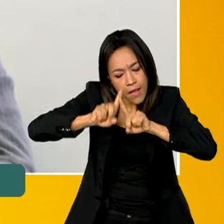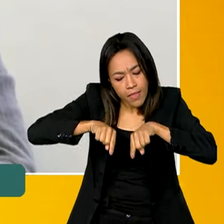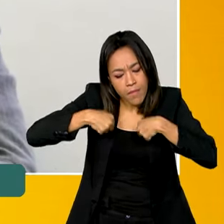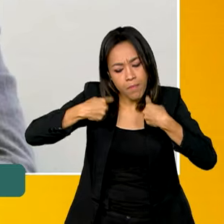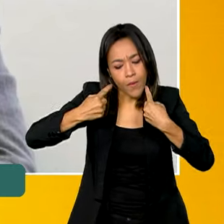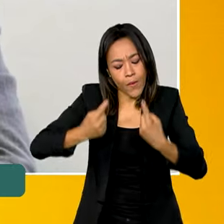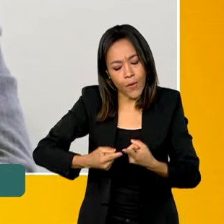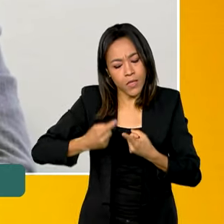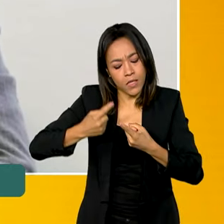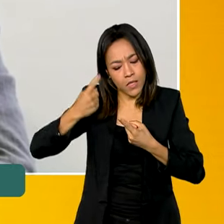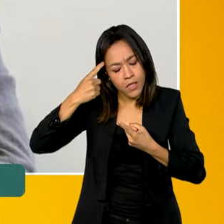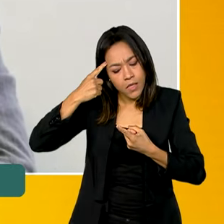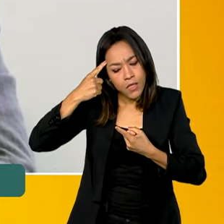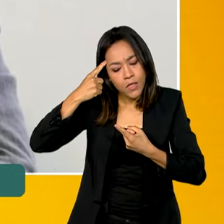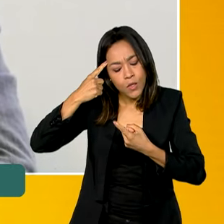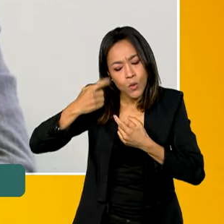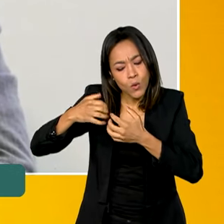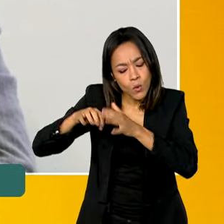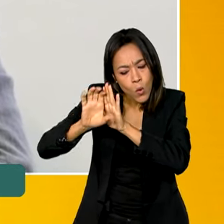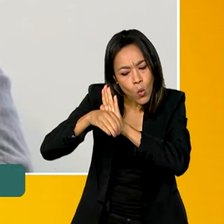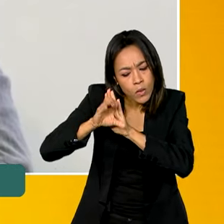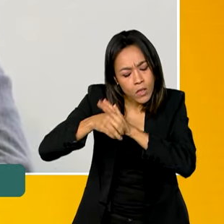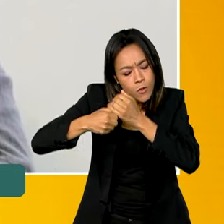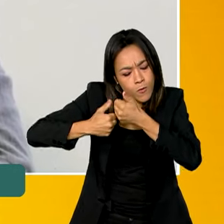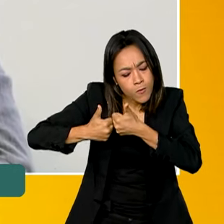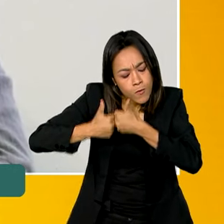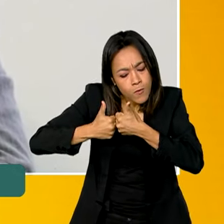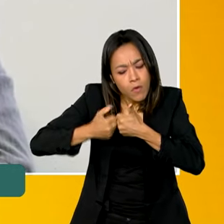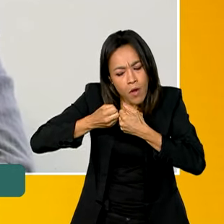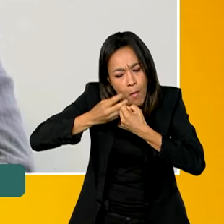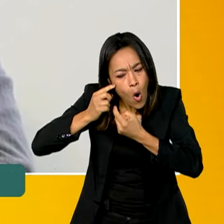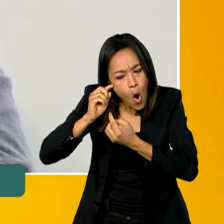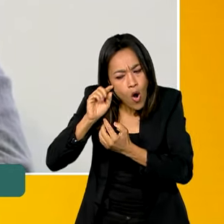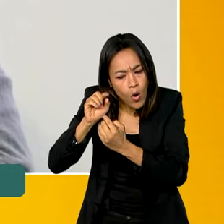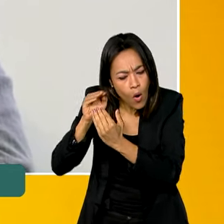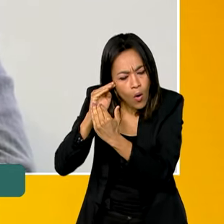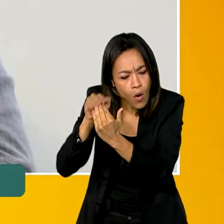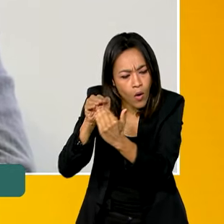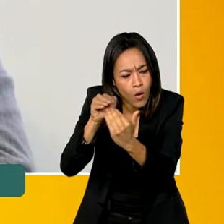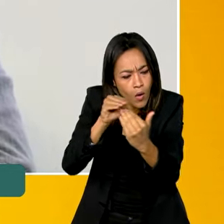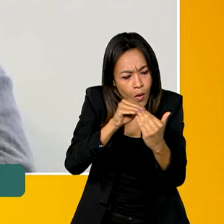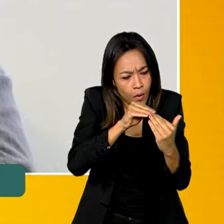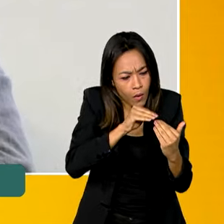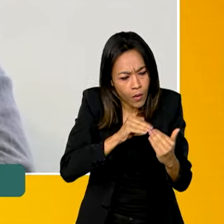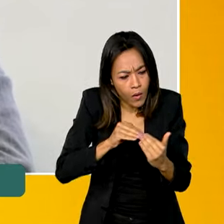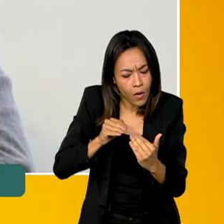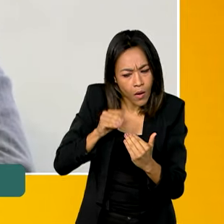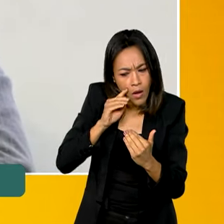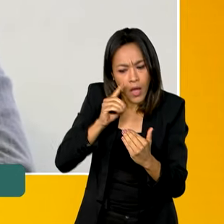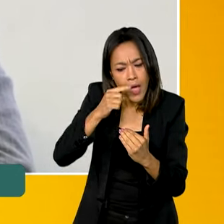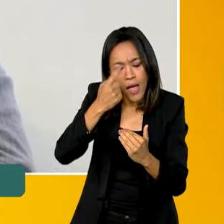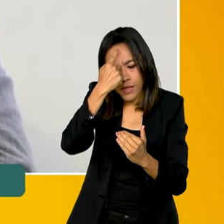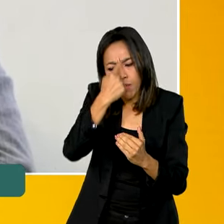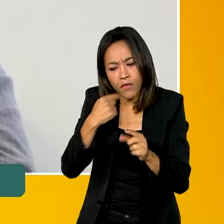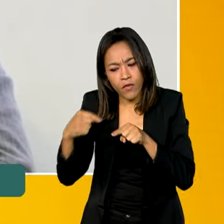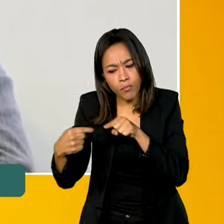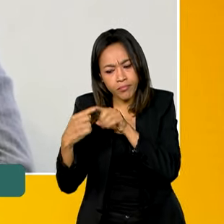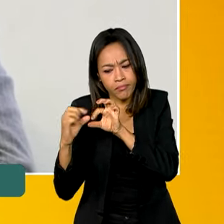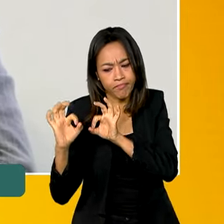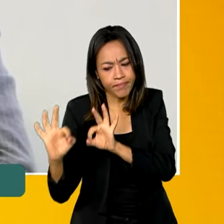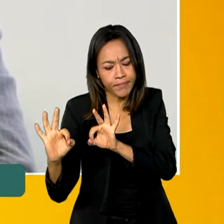conceito né mostrar se aquela ideia realmente eh funciona para uma determinada um determinado tipo de problema